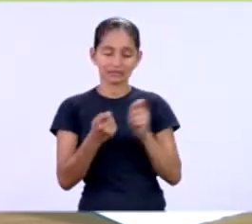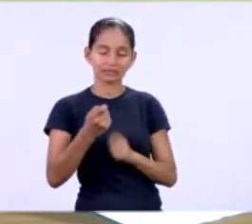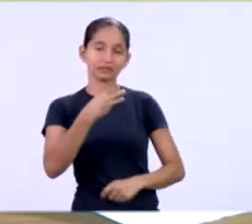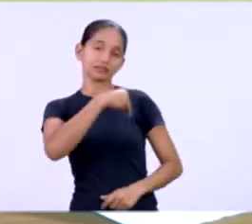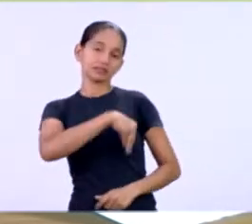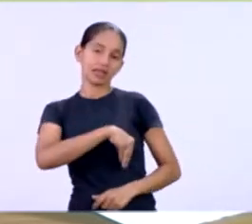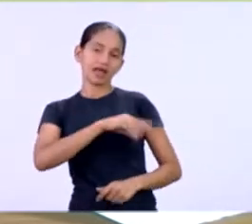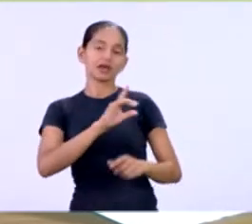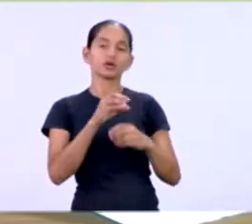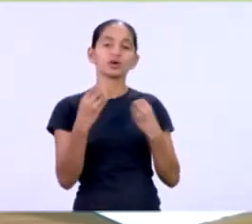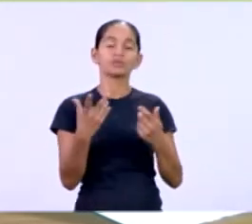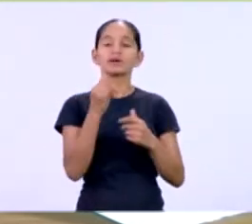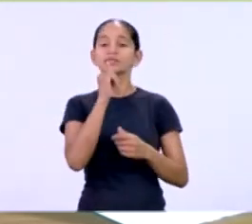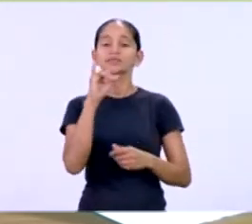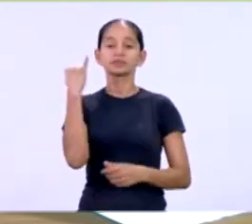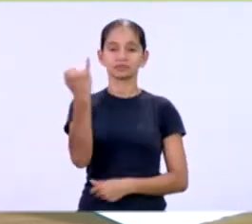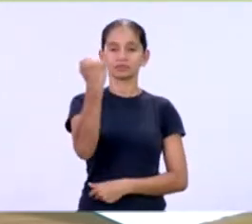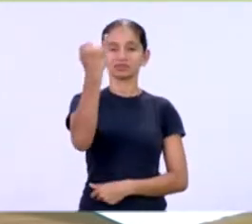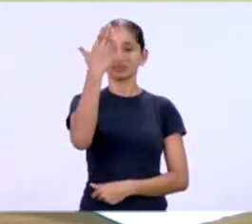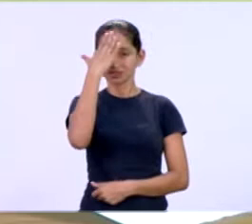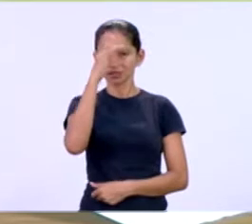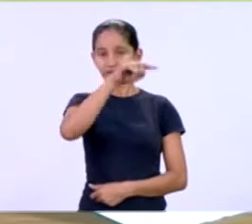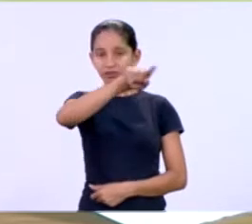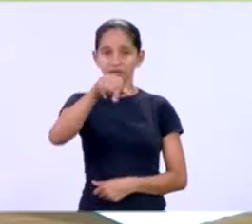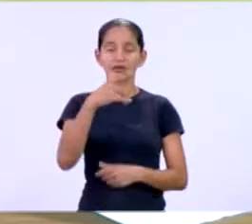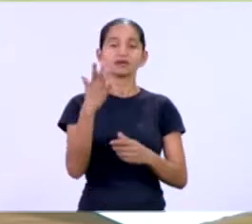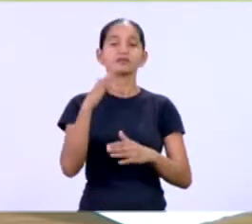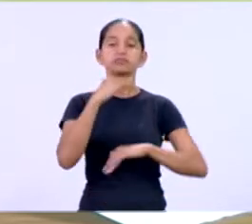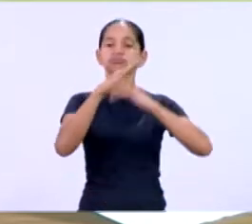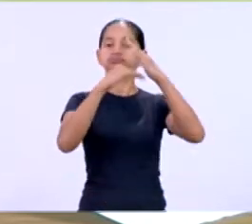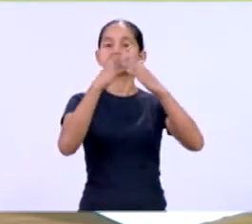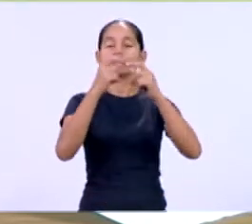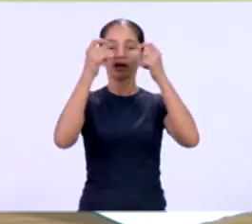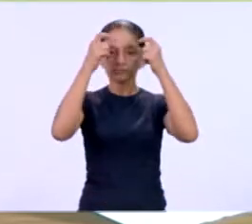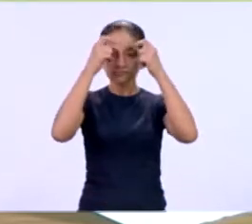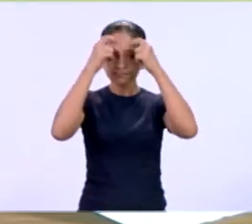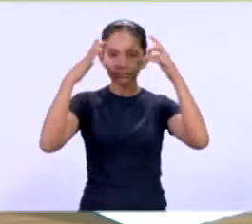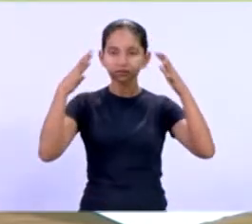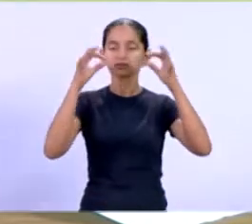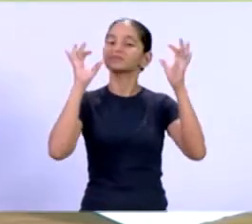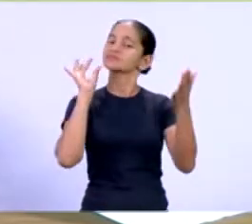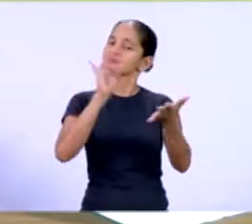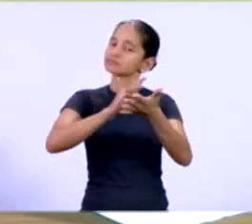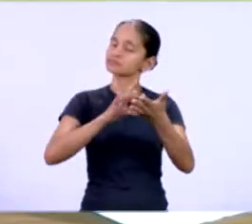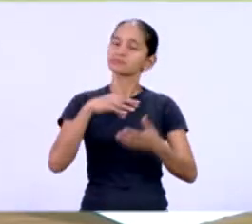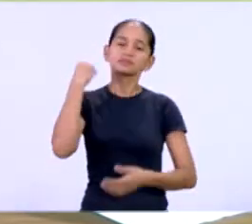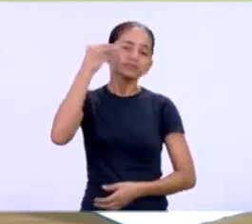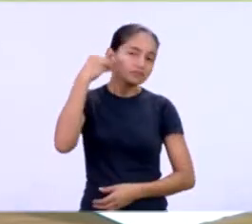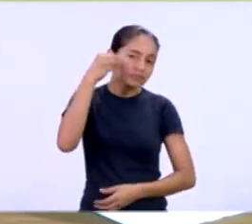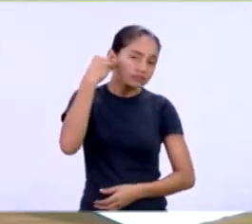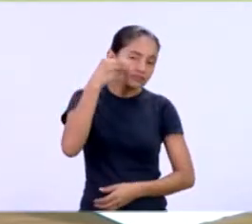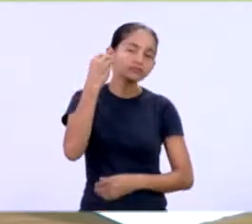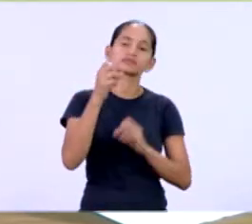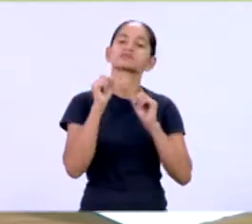orçamento pessoal. Então é muito importante que vocês desenvolvam os conhecimentos aprendidos durante todo o nosso curso, na sua